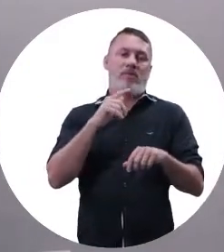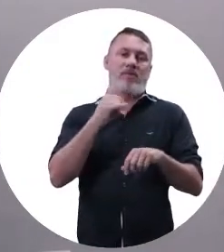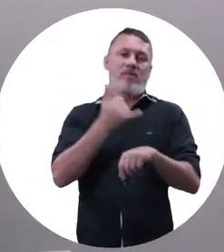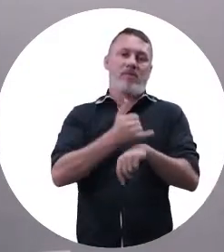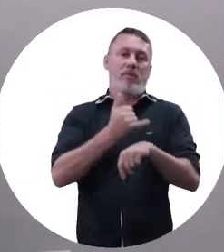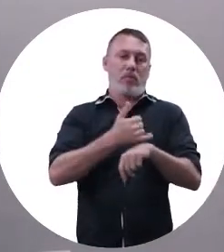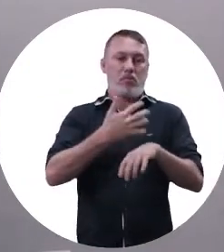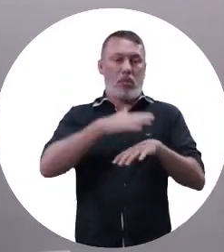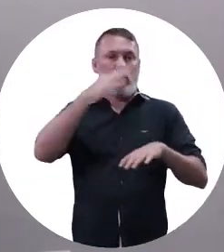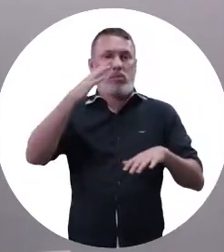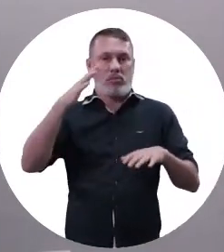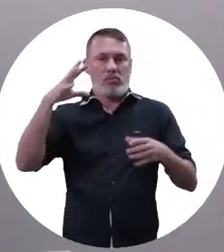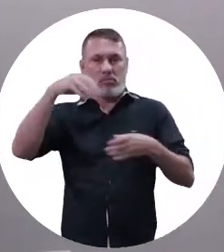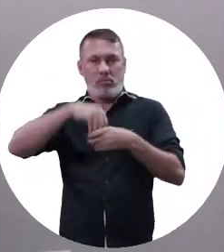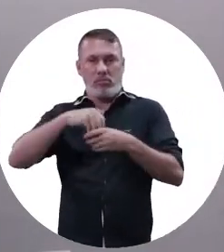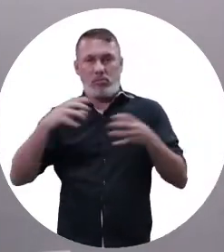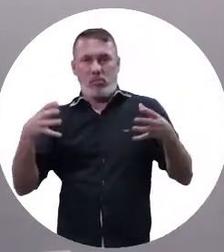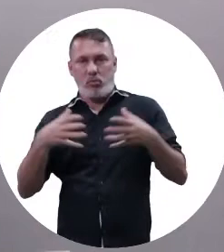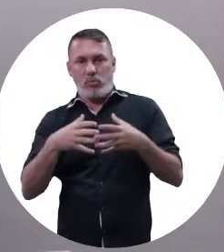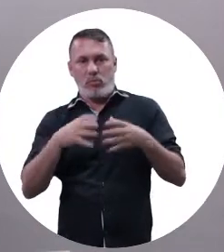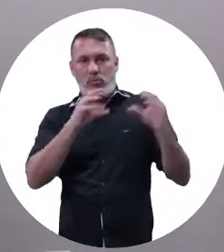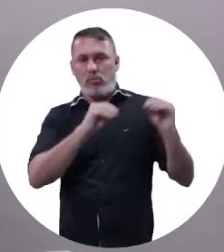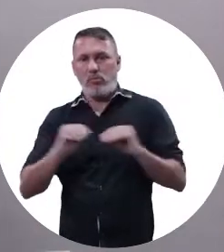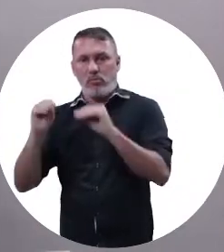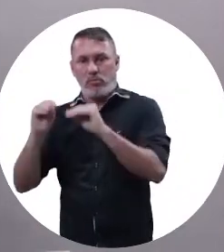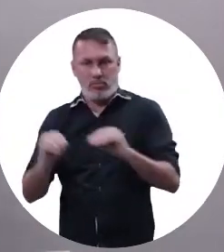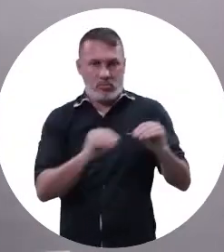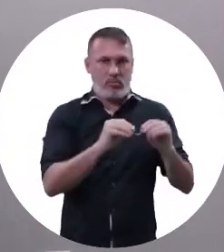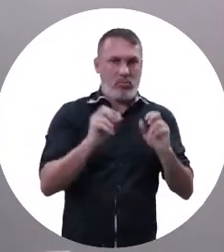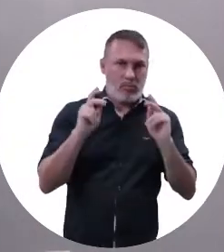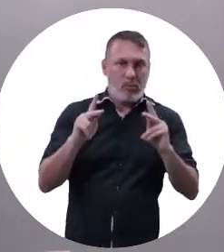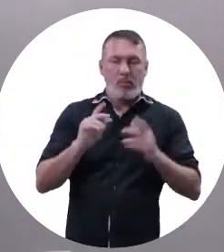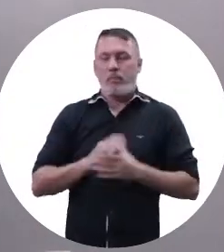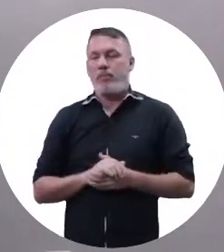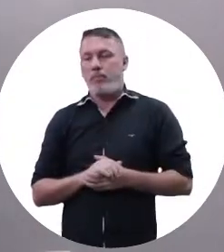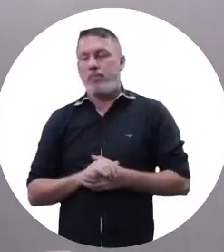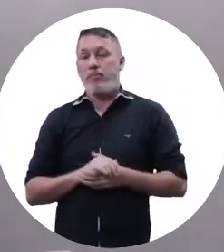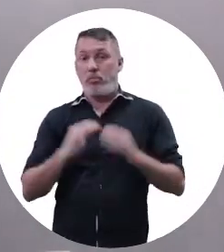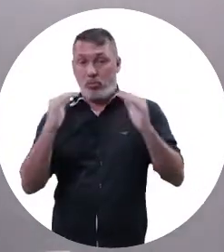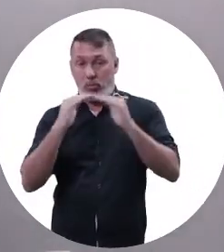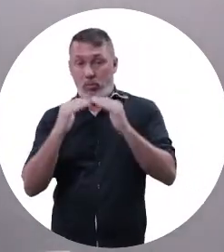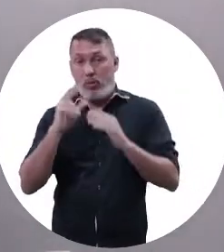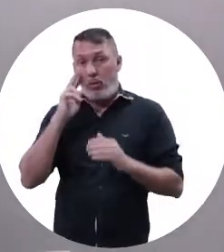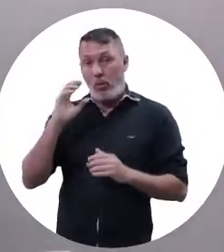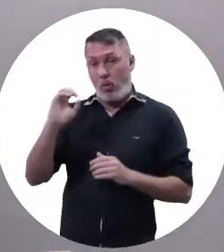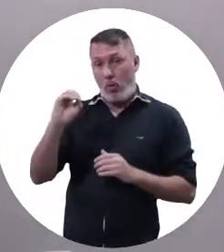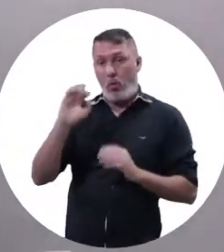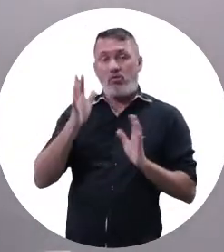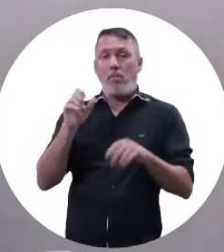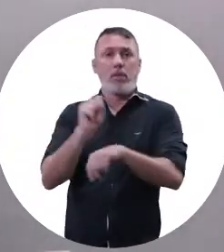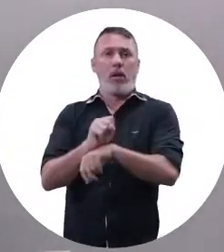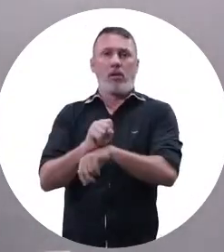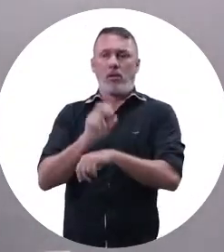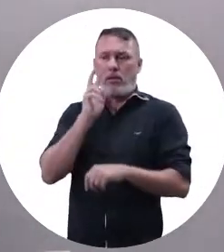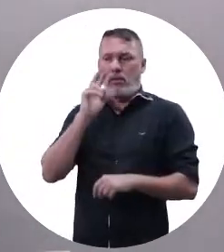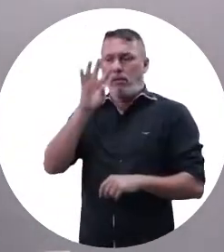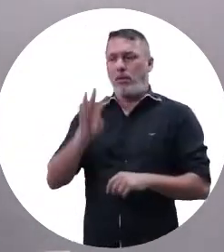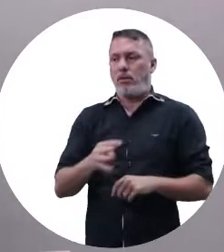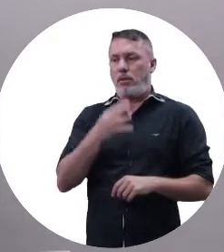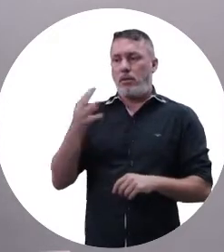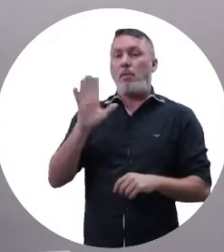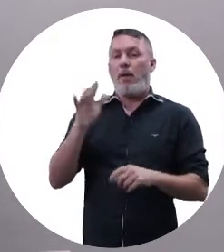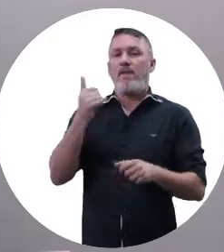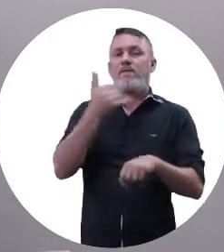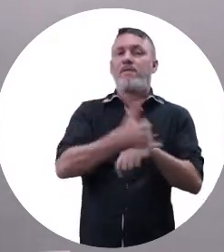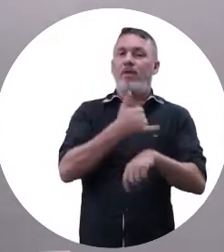alumínio para ele. Um elétron transferido, outro elétron transferido. Concorda que o oxigênio já está estável?